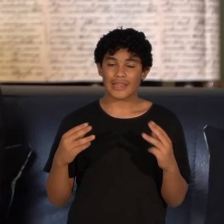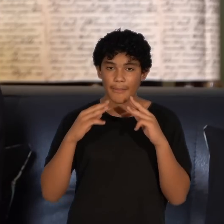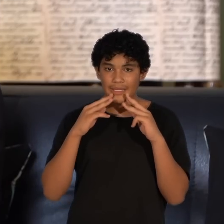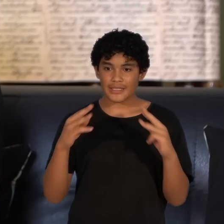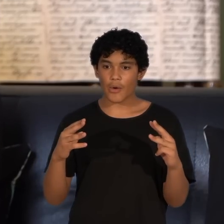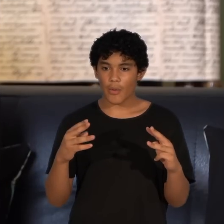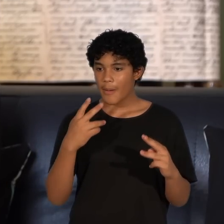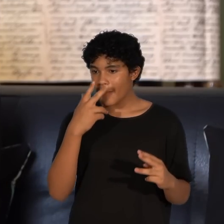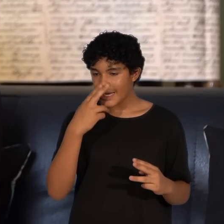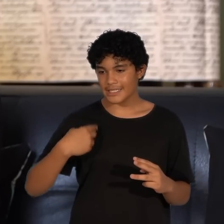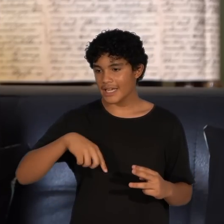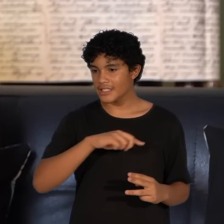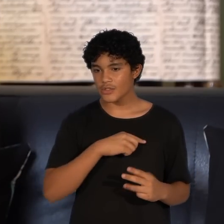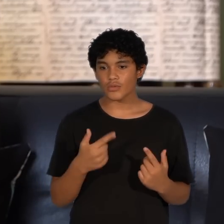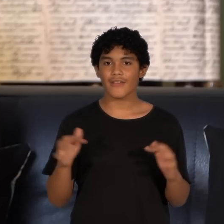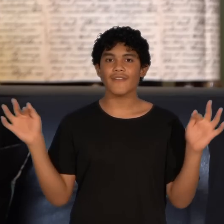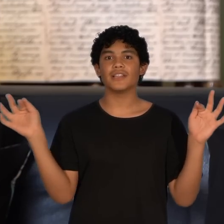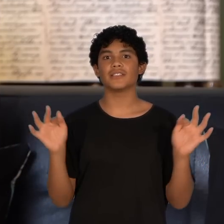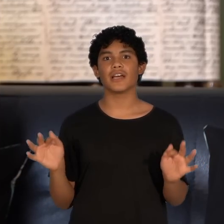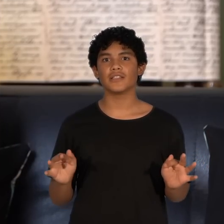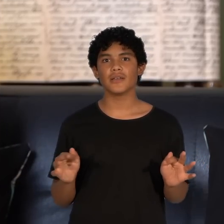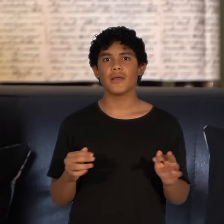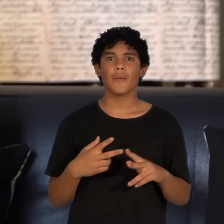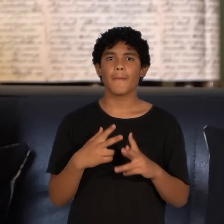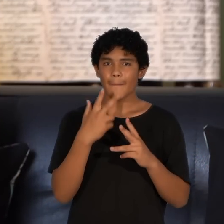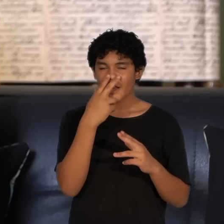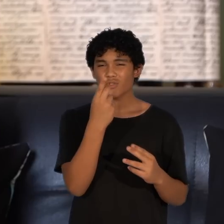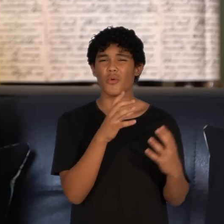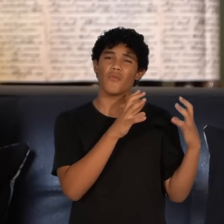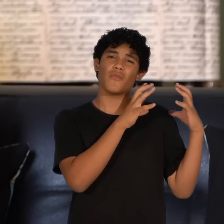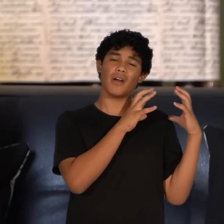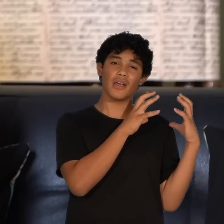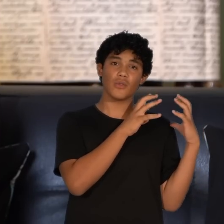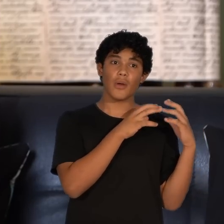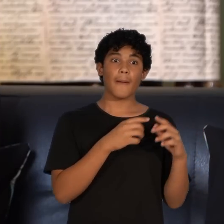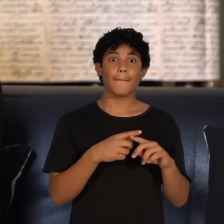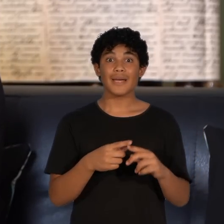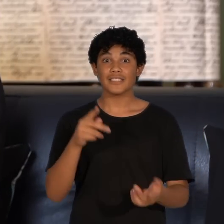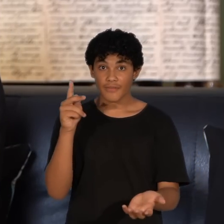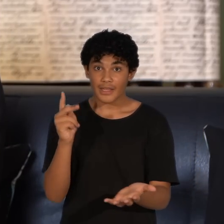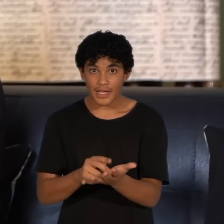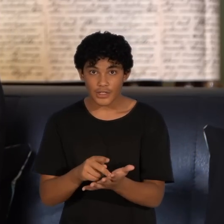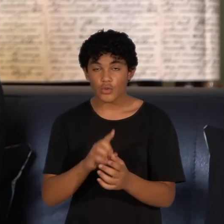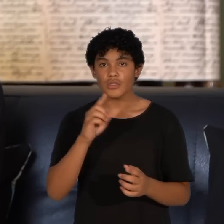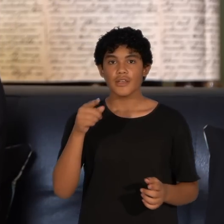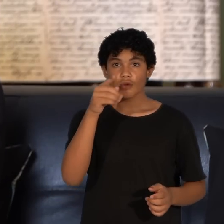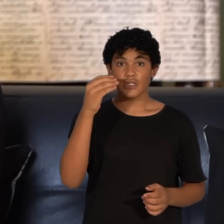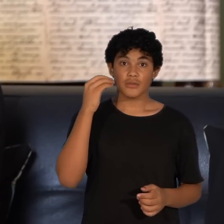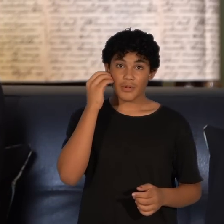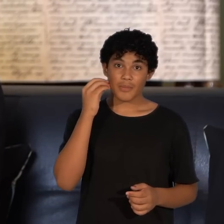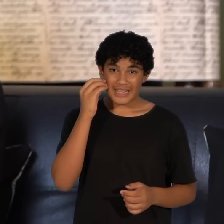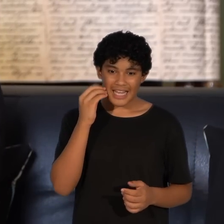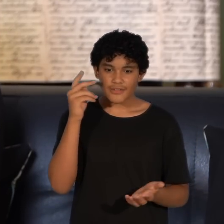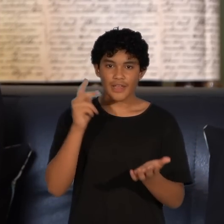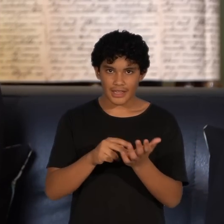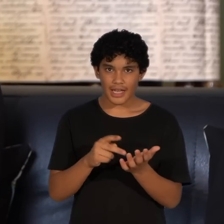da missão, a gente não libera nenhum tipo de dopamina, porque acha que aquilo é um fardo e é um peso, mas no dia que experimentar vai perceber que é